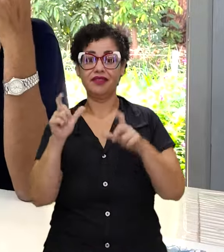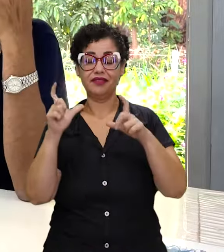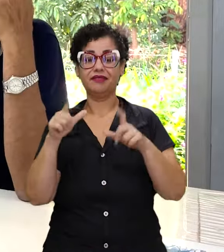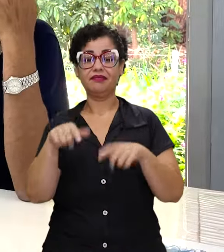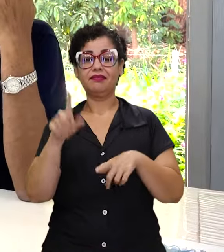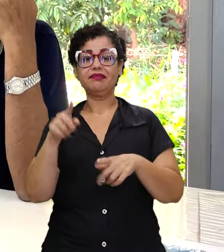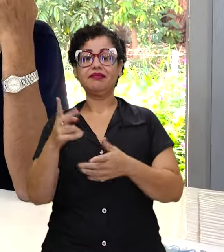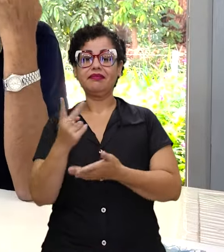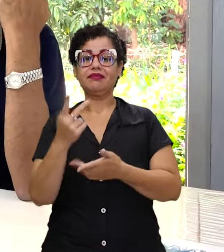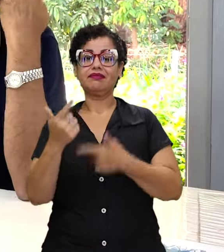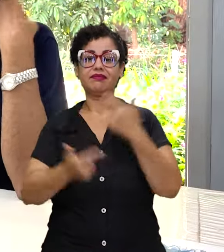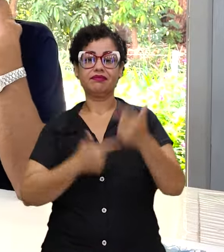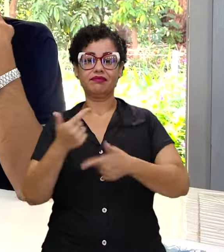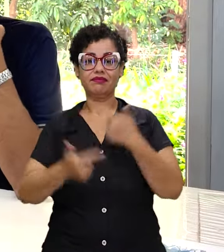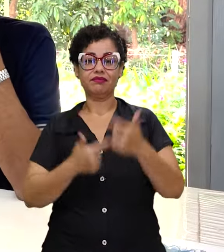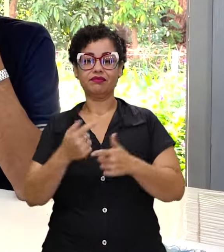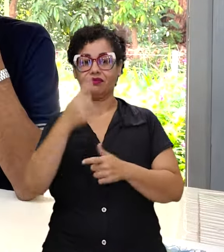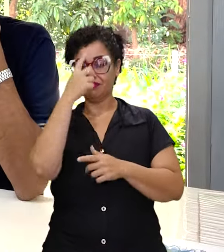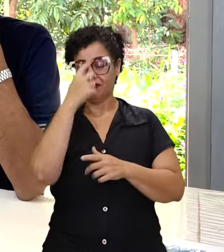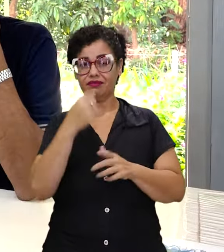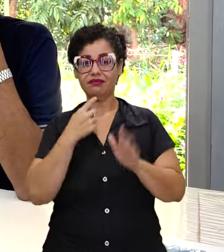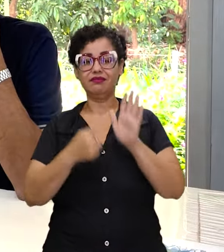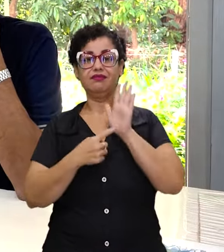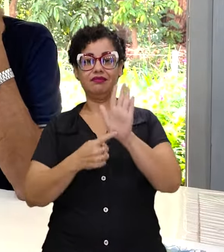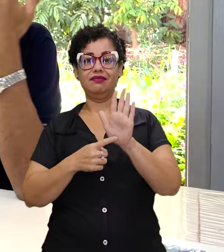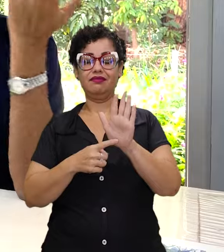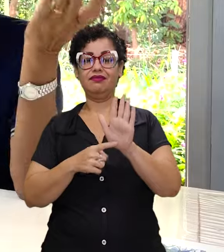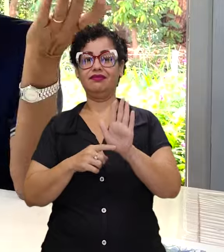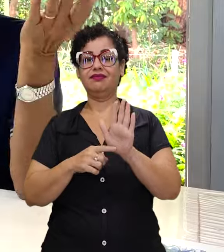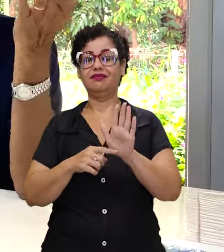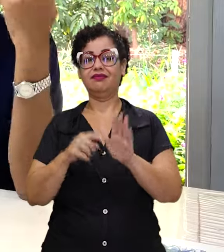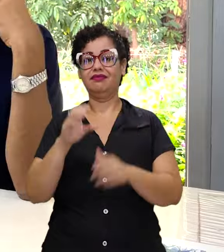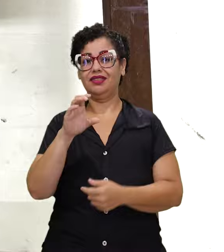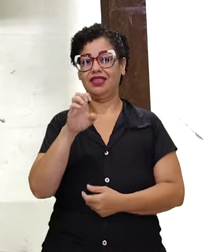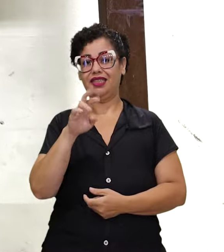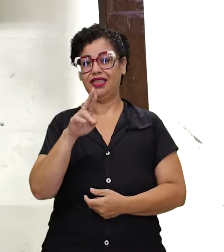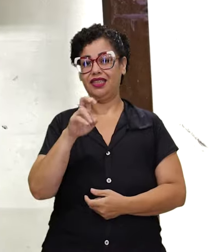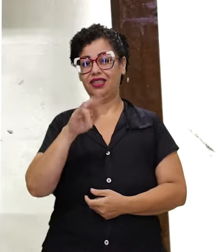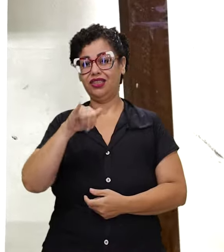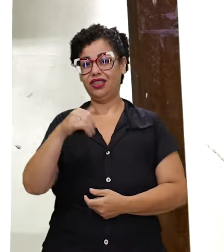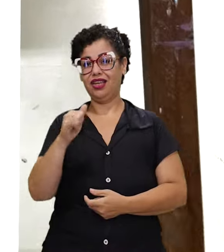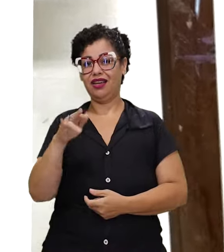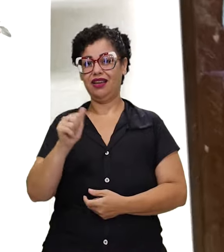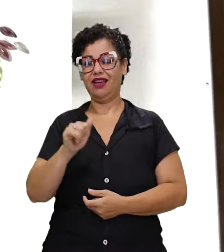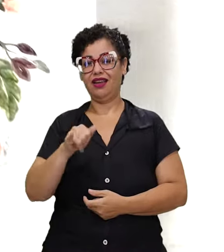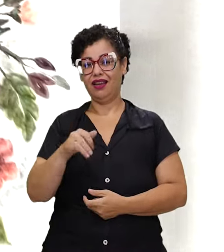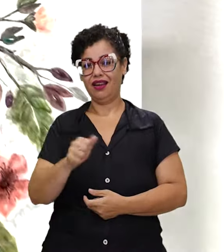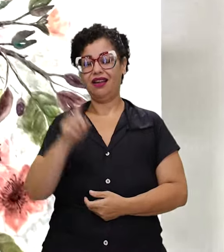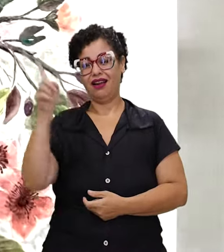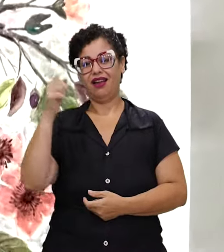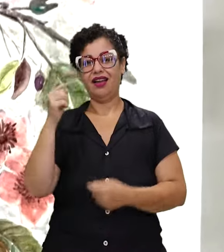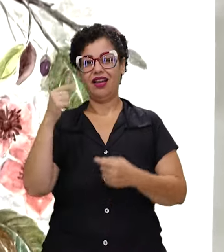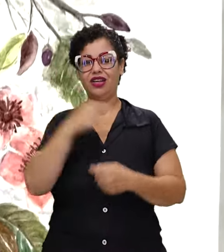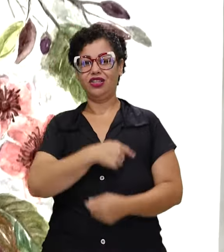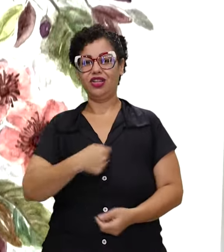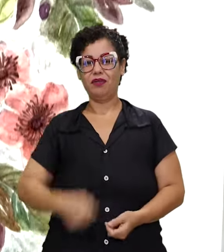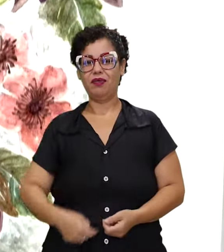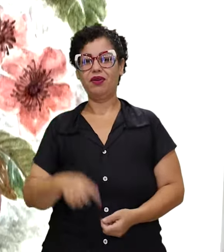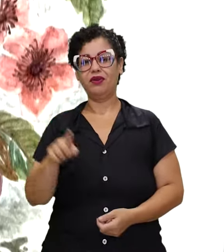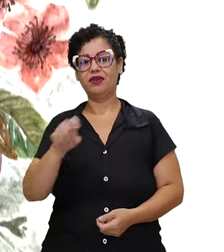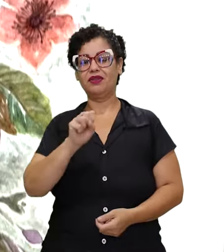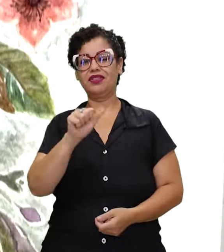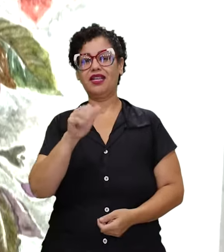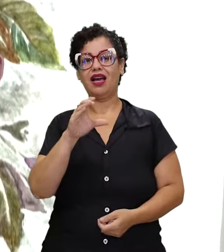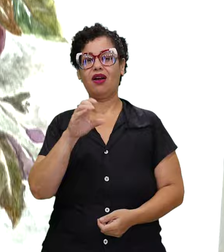um trabalho bem figurativo, é uma cerejeira, ou sakura, lá no Japão é sakura, e ela, na